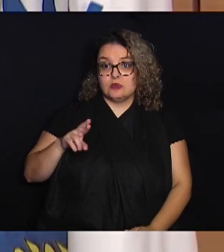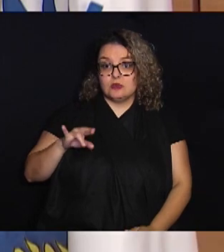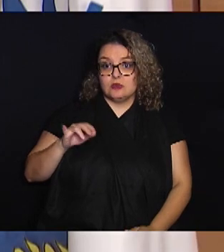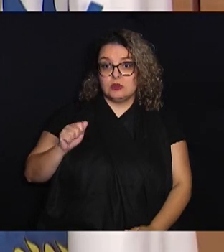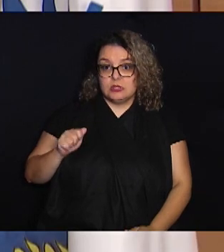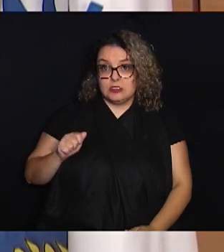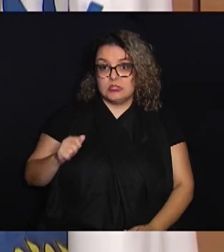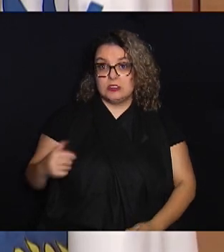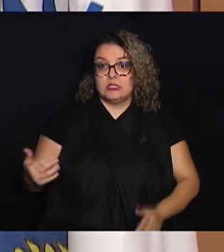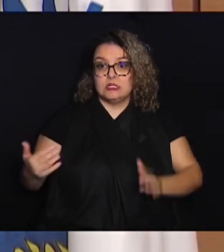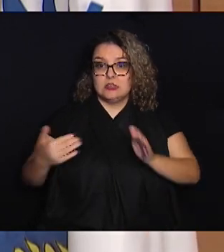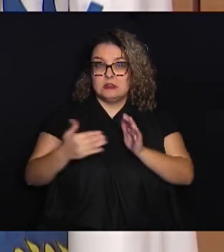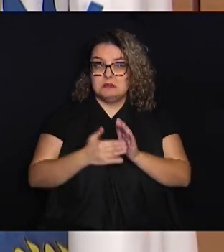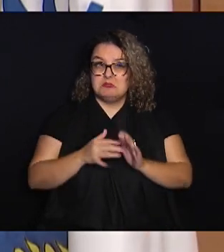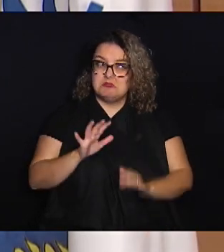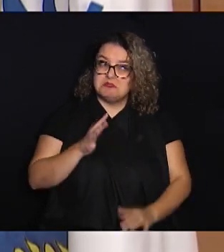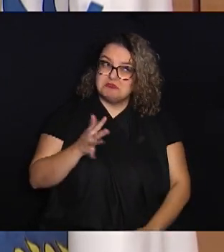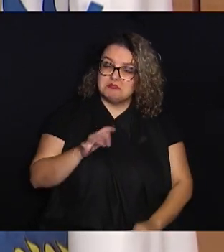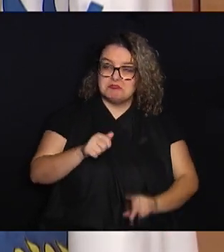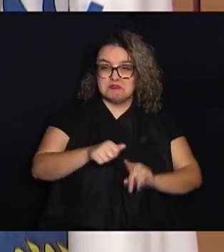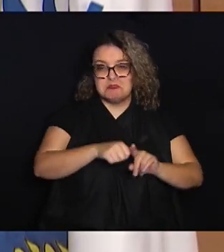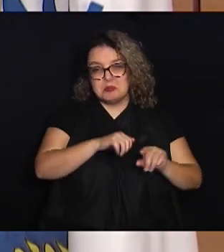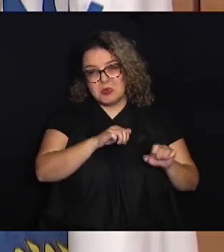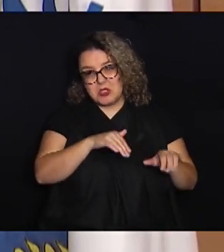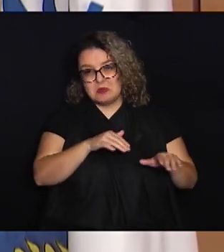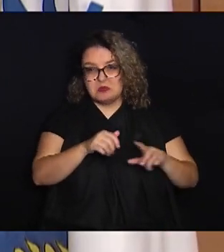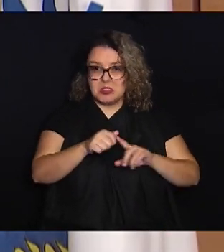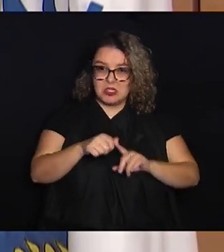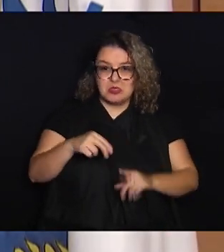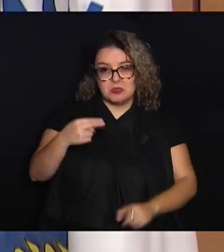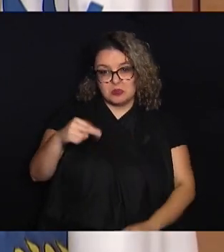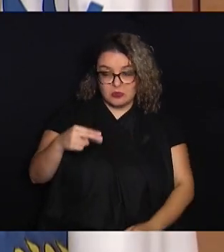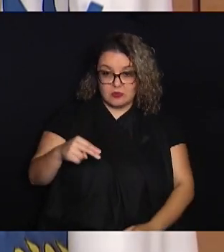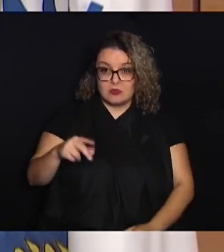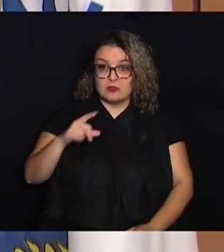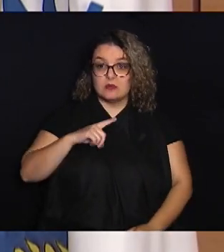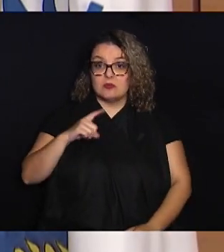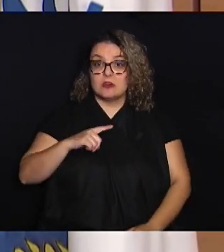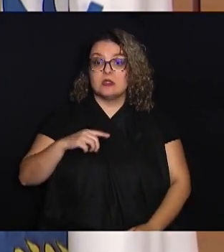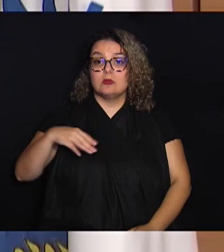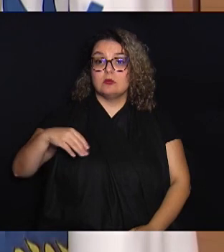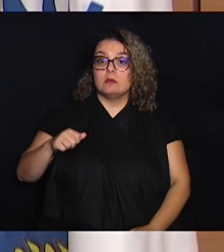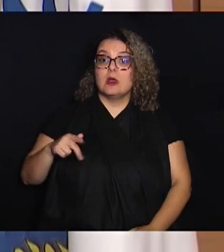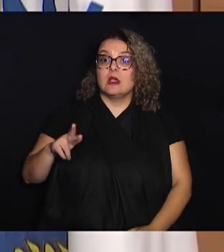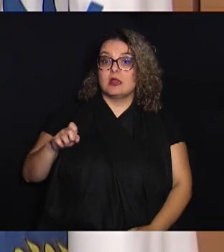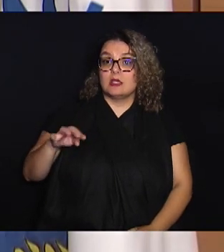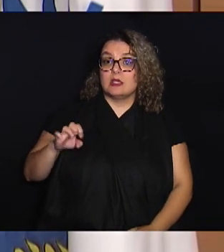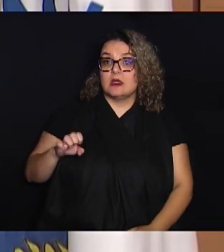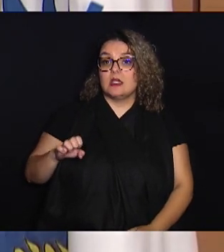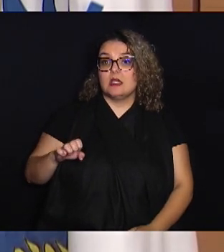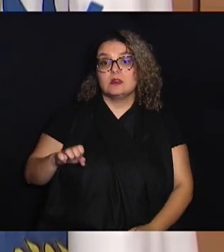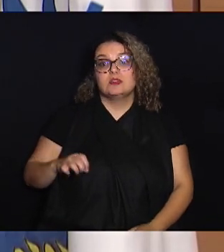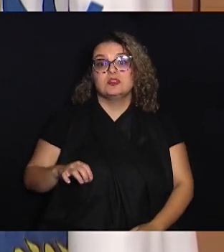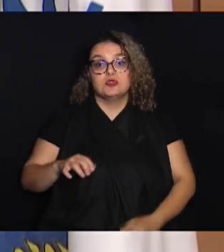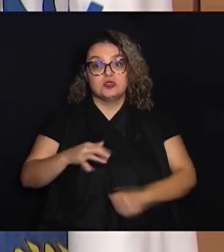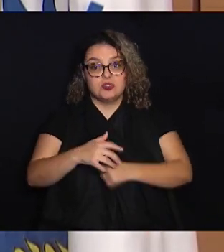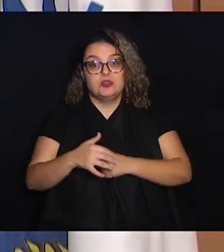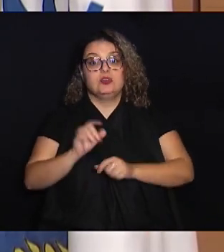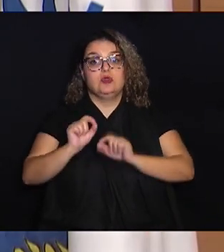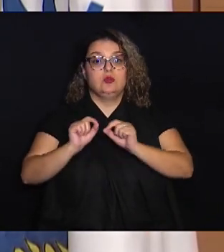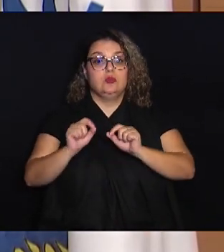até acho que setembro, novembro, nós vamos ter uma maquete já eletrônica do que vai ser esse